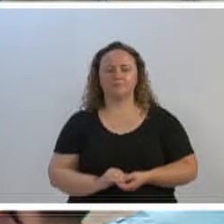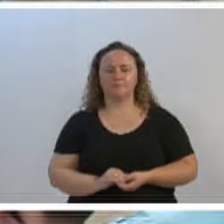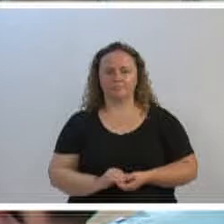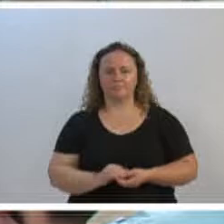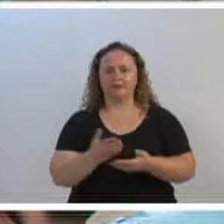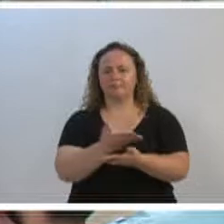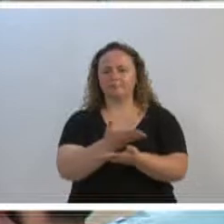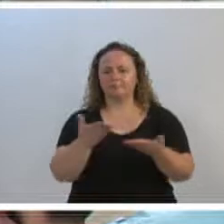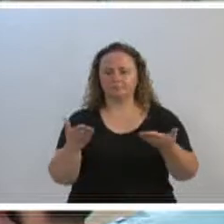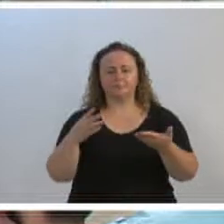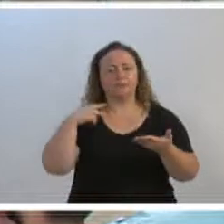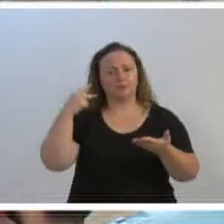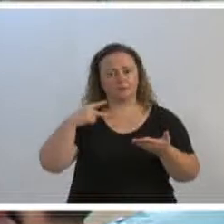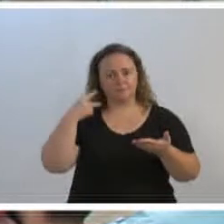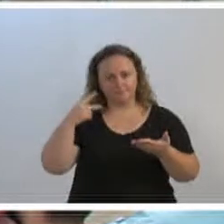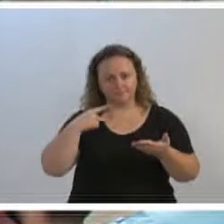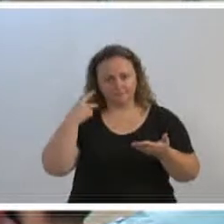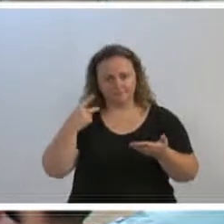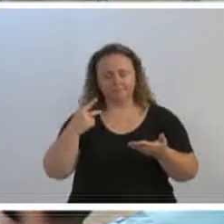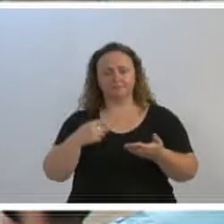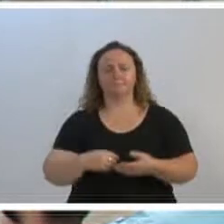Senhores vereadores,